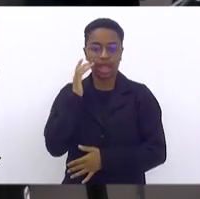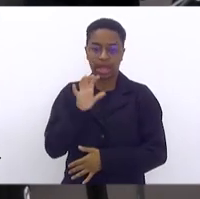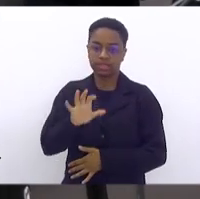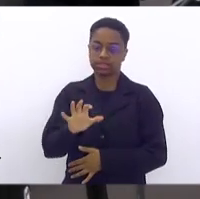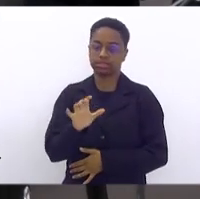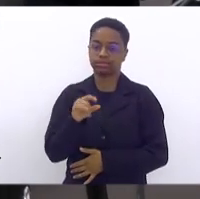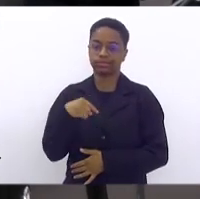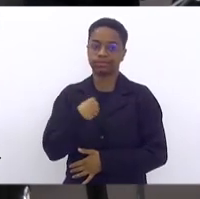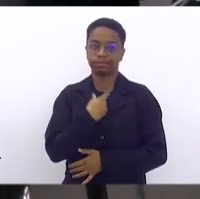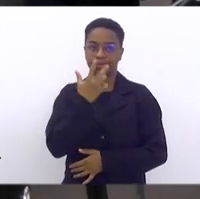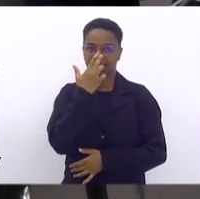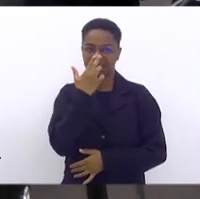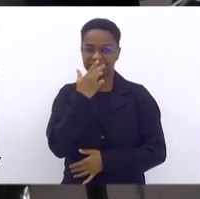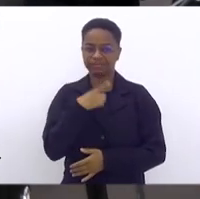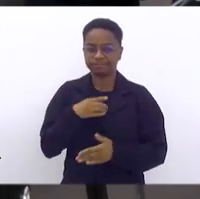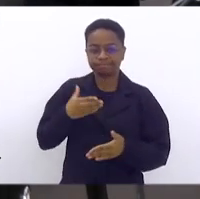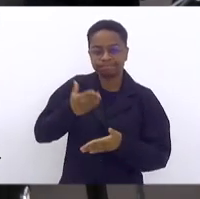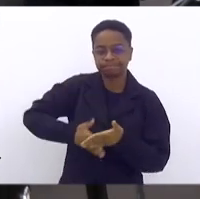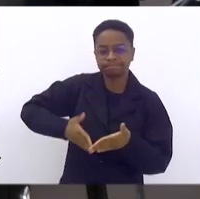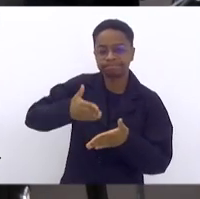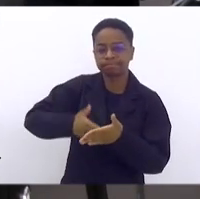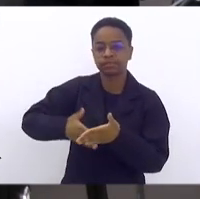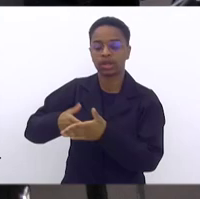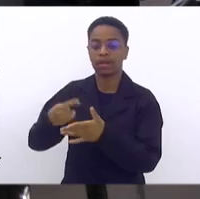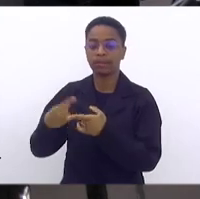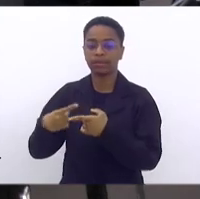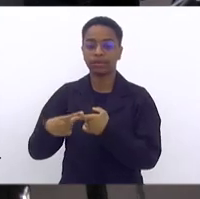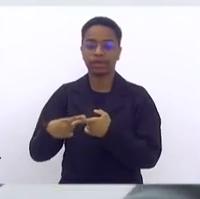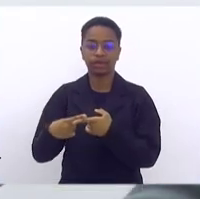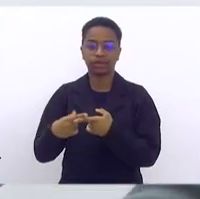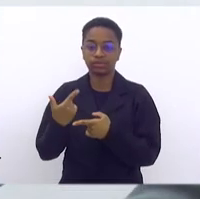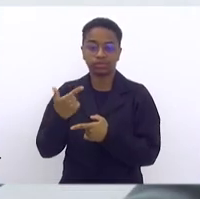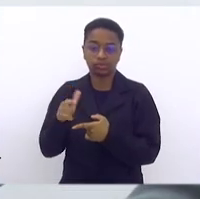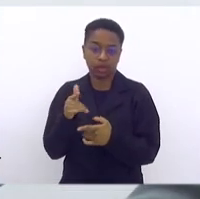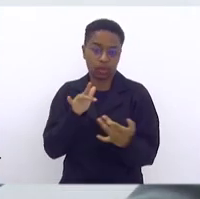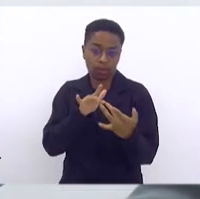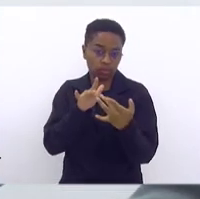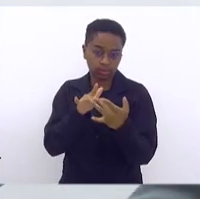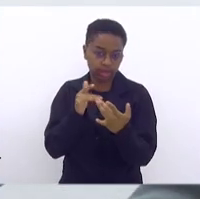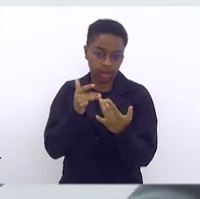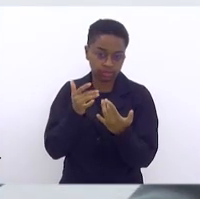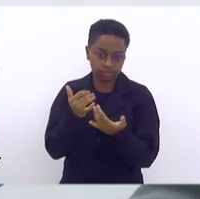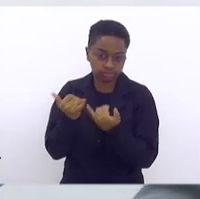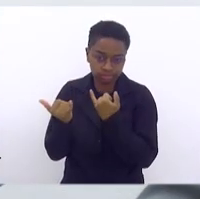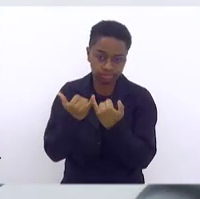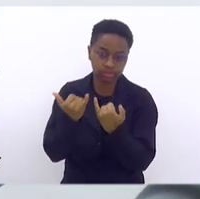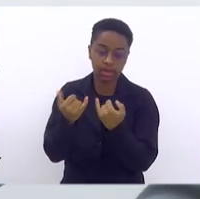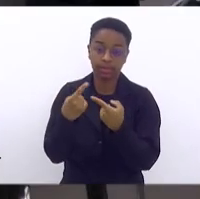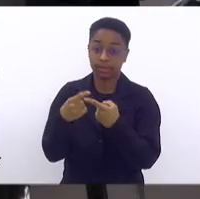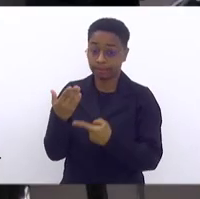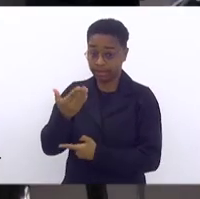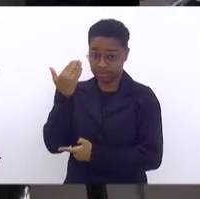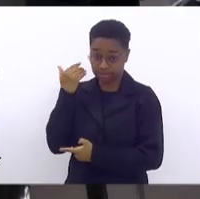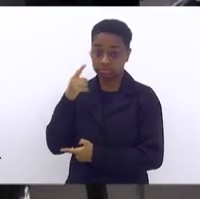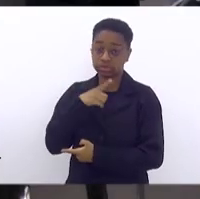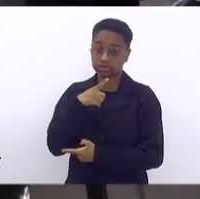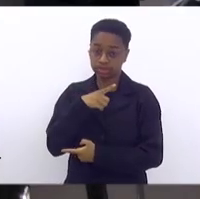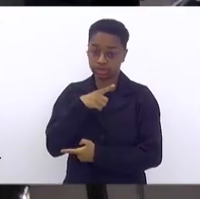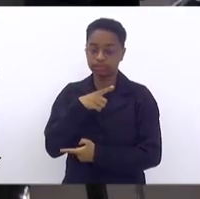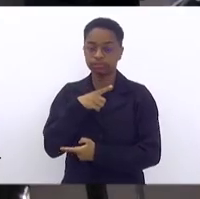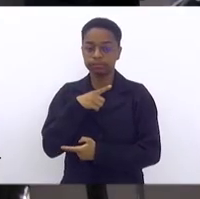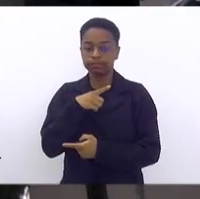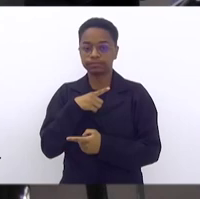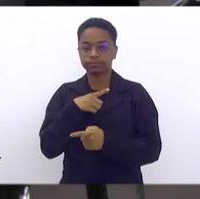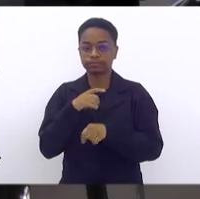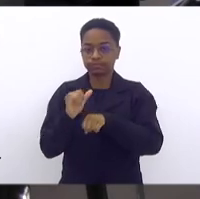gente fica com essa dificuldade justamente por não termos mais acesso. Então a gente antes tinha os recursos,